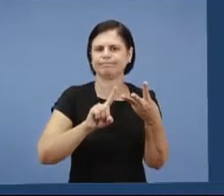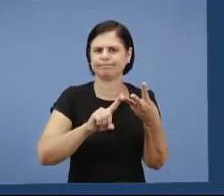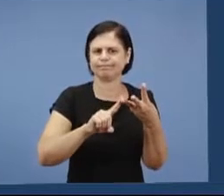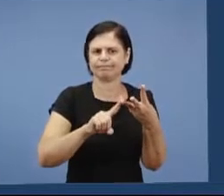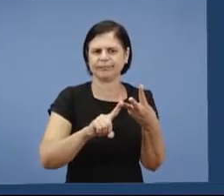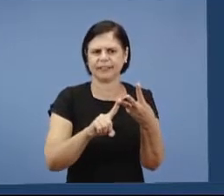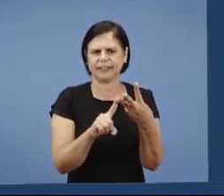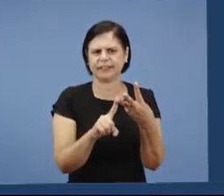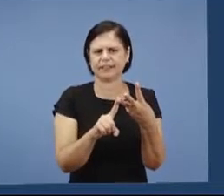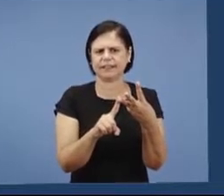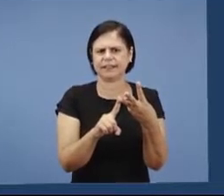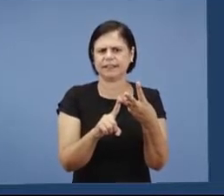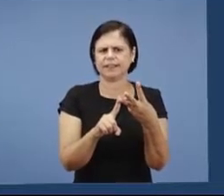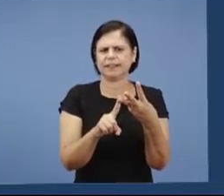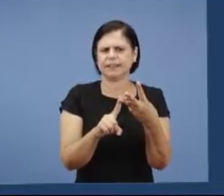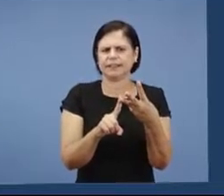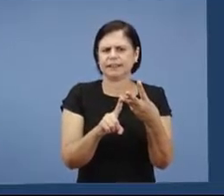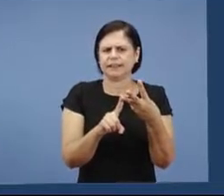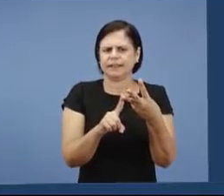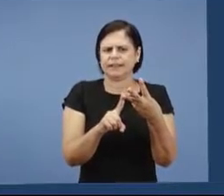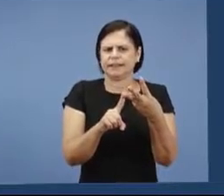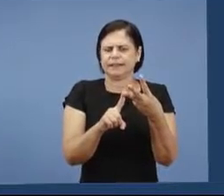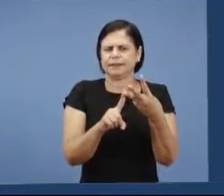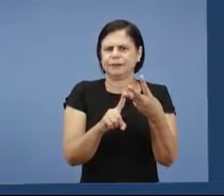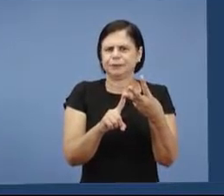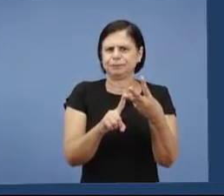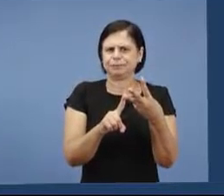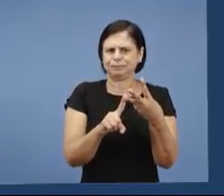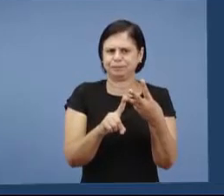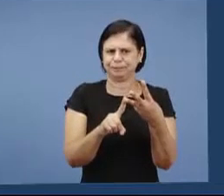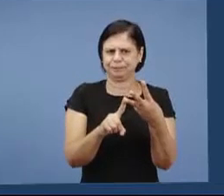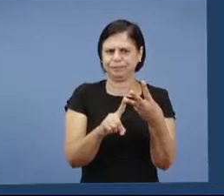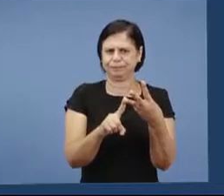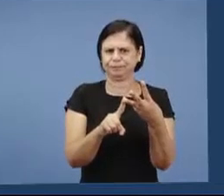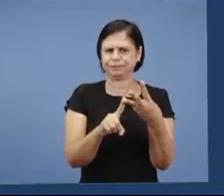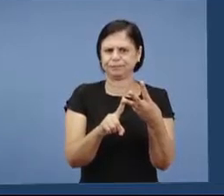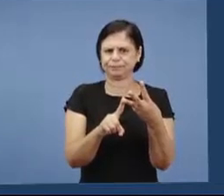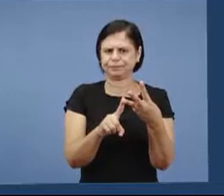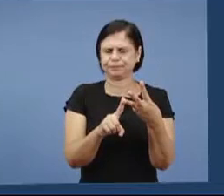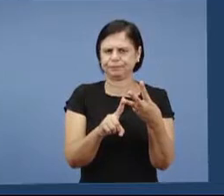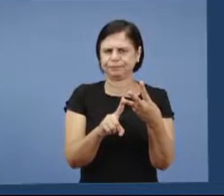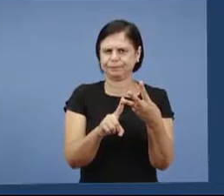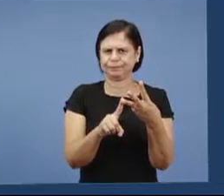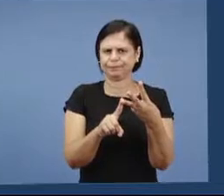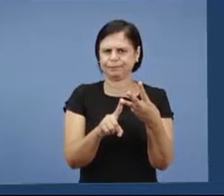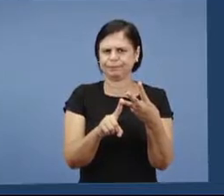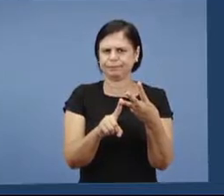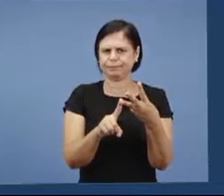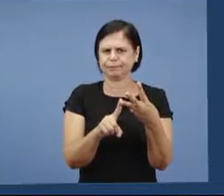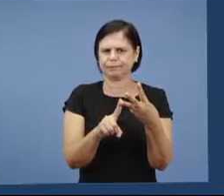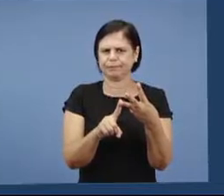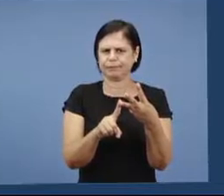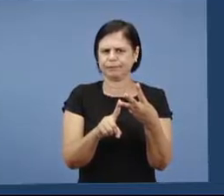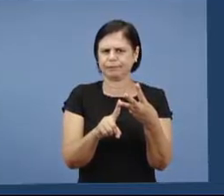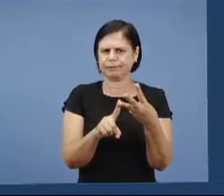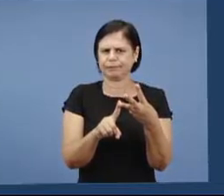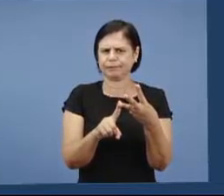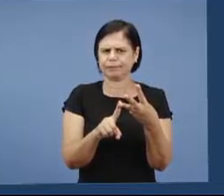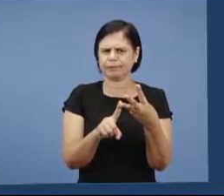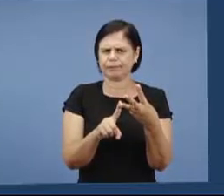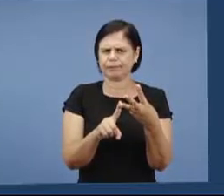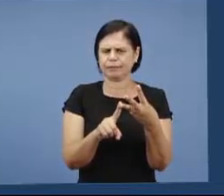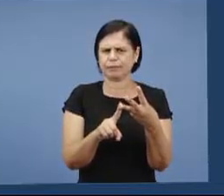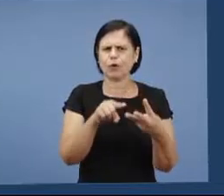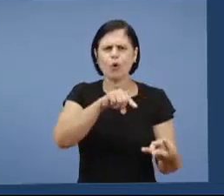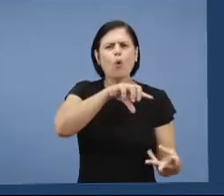ponto de interrogação em cima. E depois a terceira, a parte C aqui. Quais foram as práticas